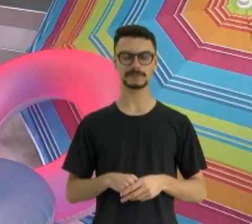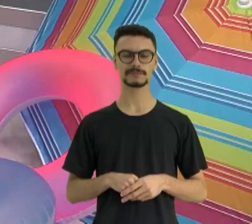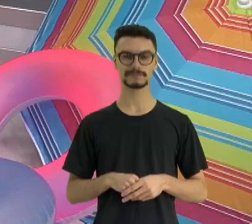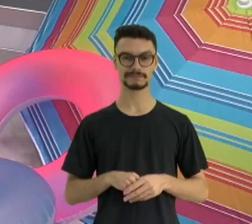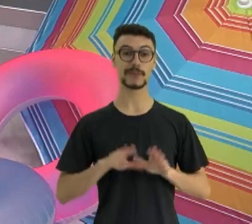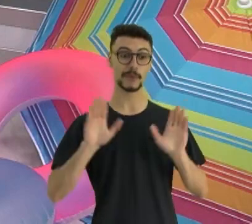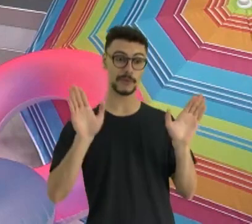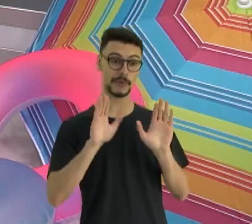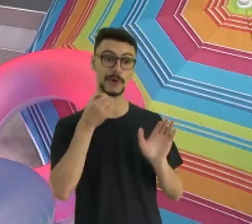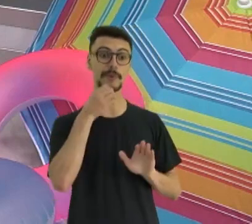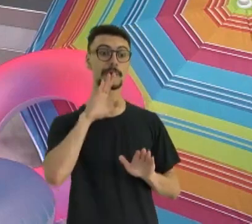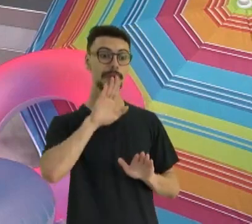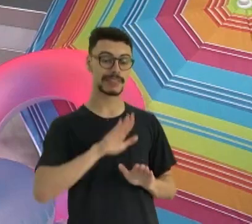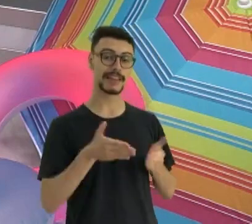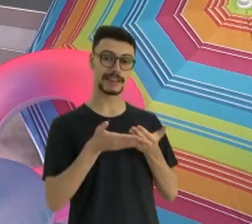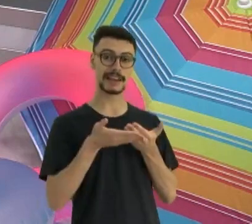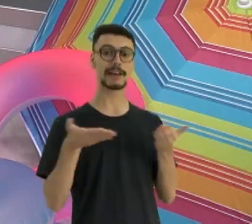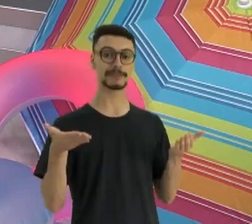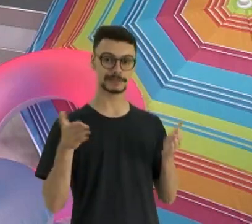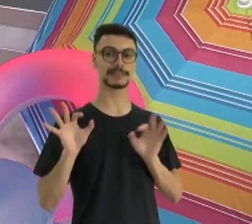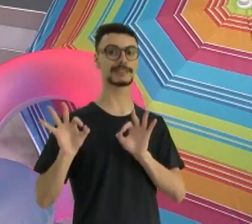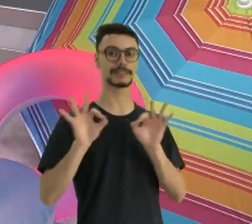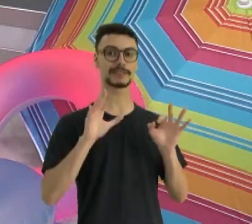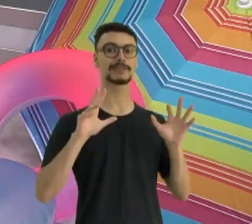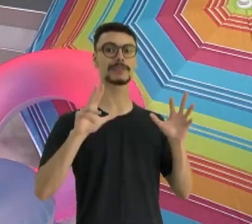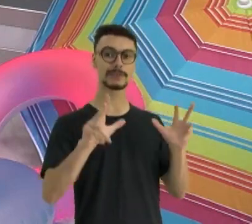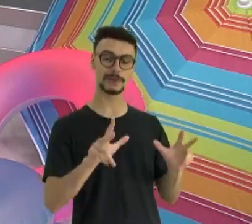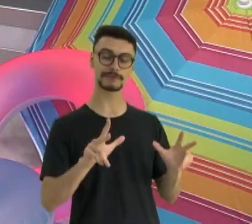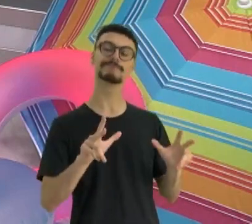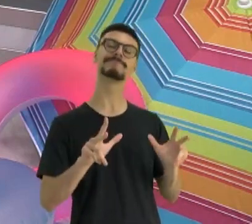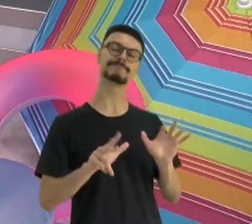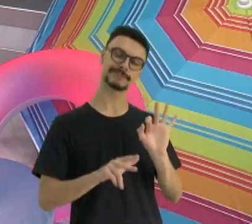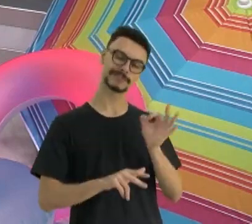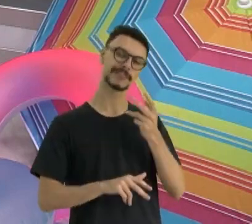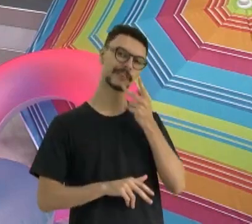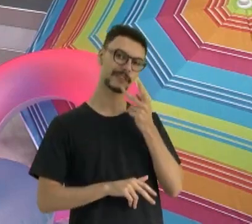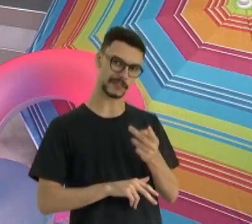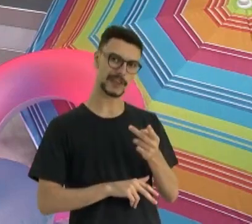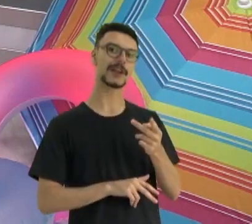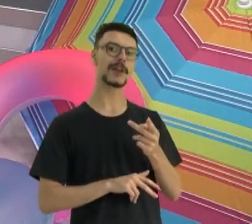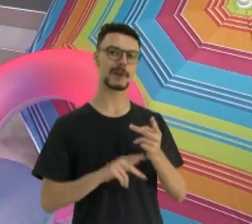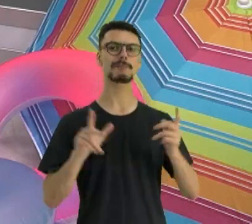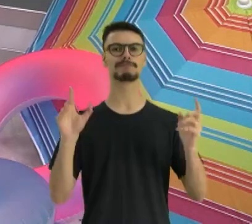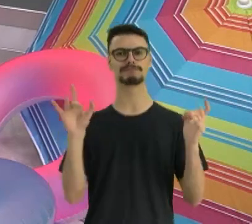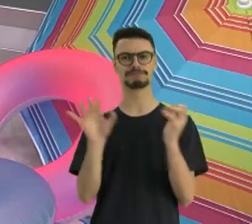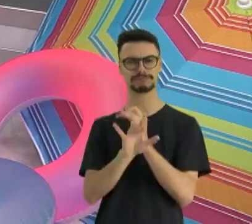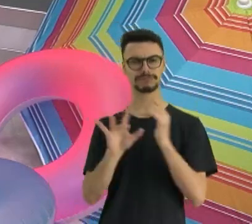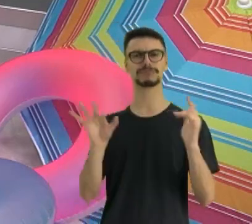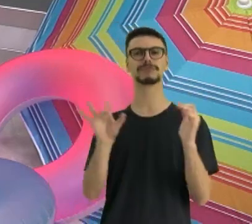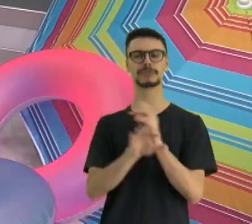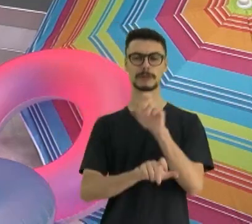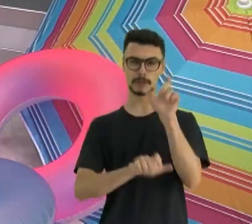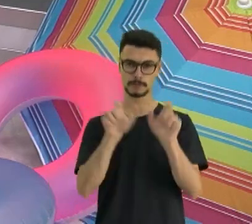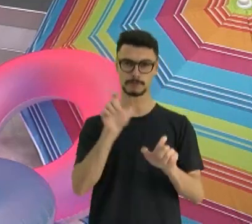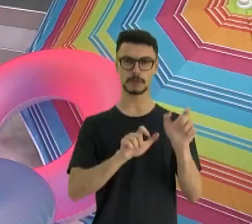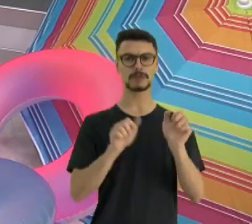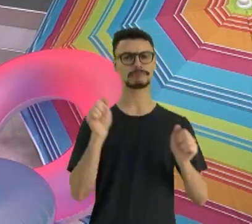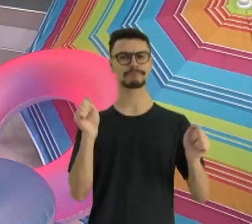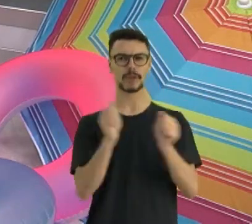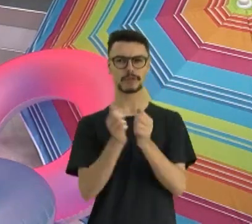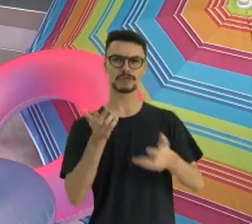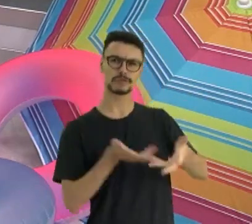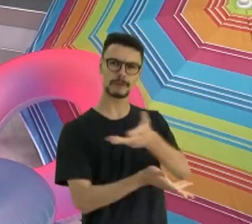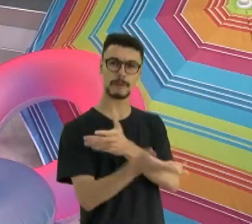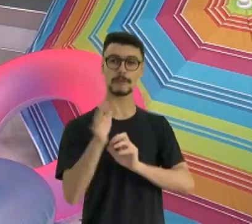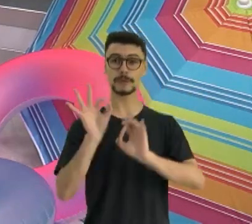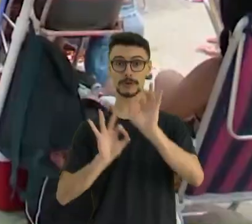Oi, Diana, boa tarde para você, boa tarde a todos. Bem como você disse, muvuca. O pessoal tá chegando aqui, tá se juntando, estão se